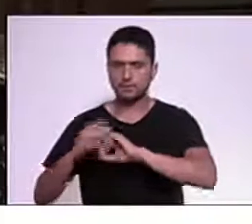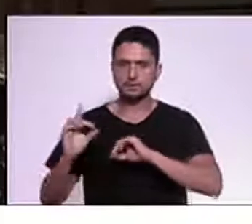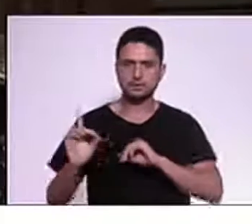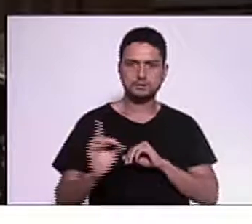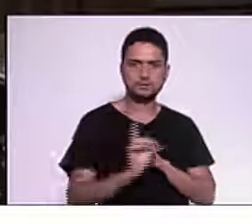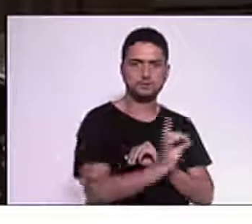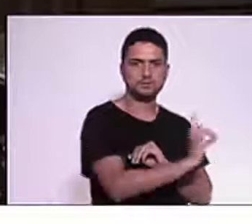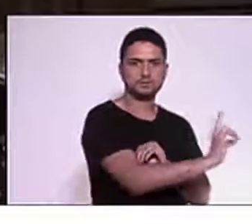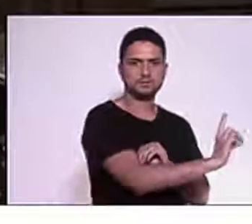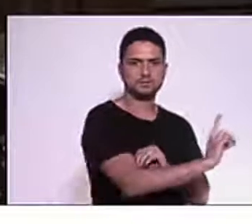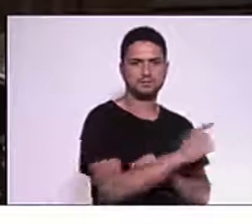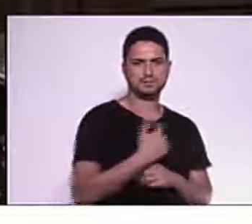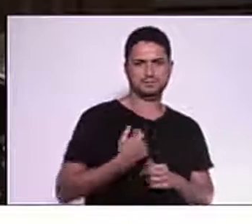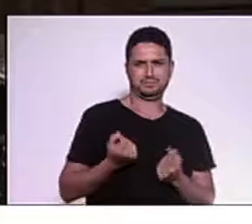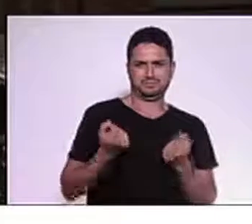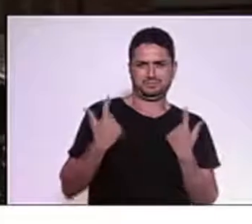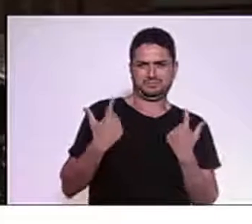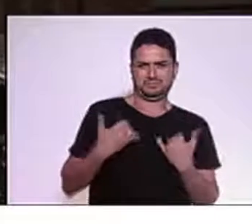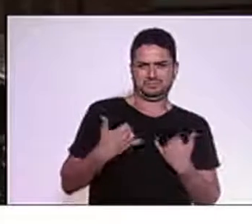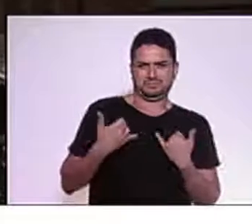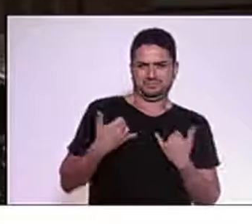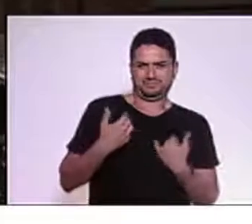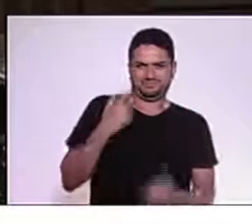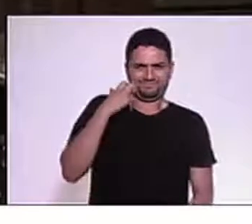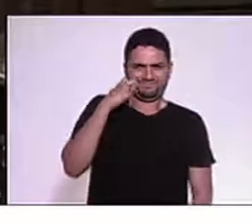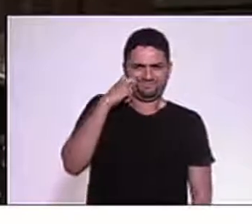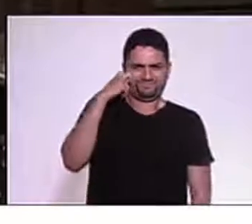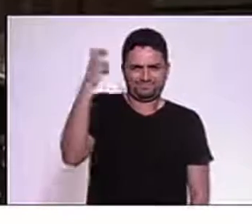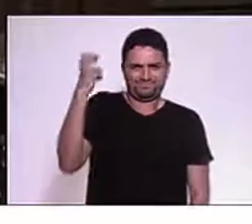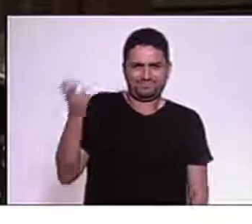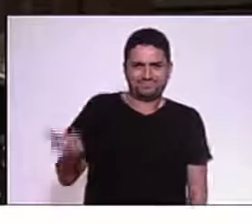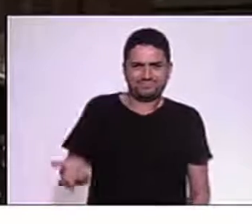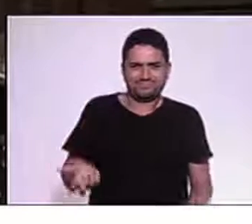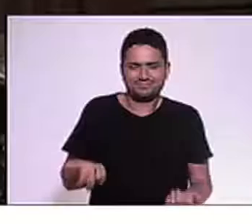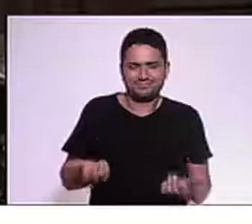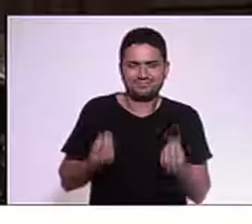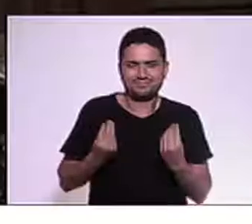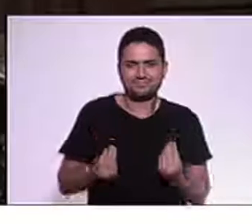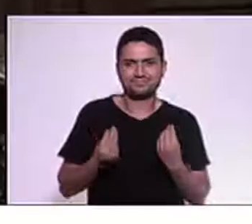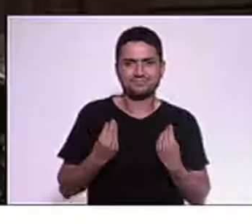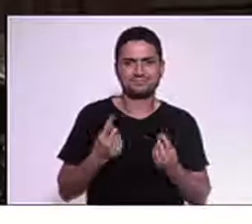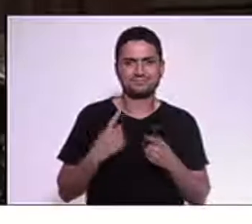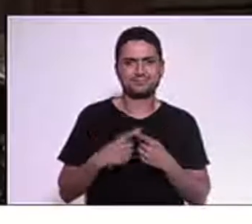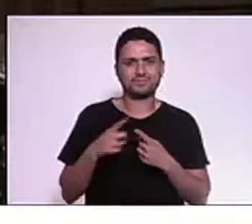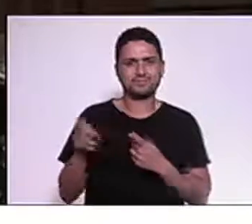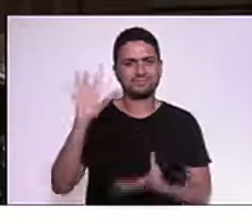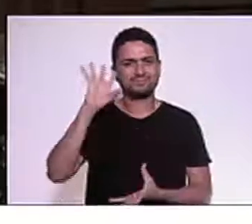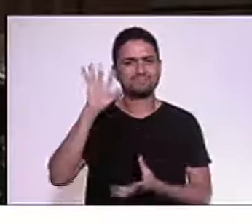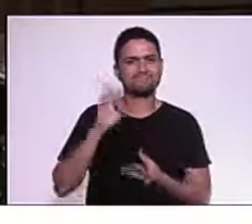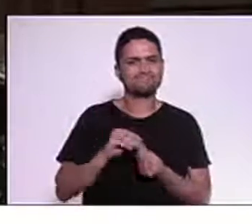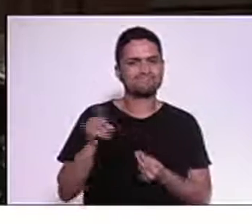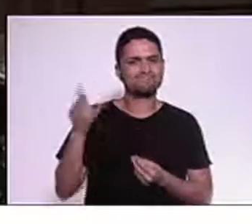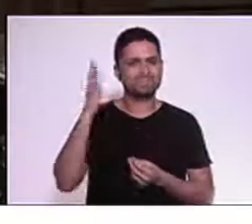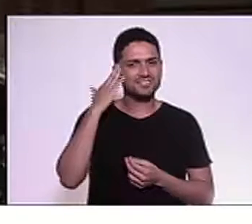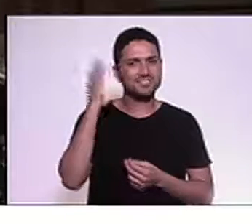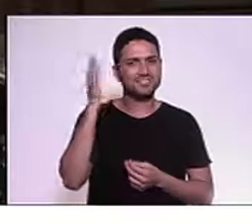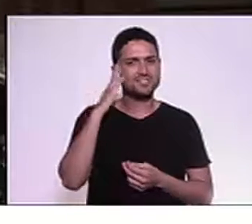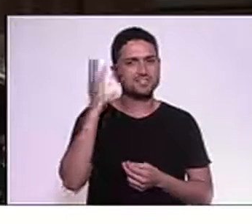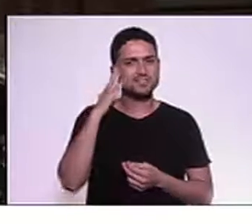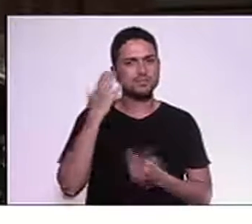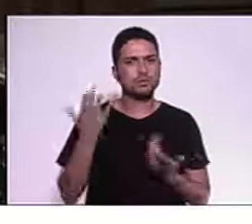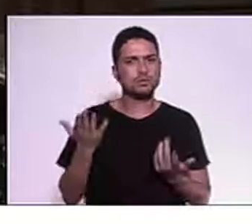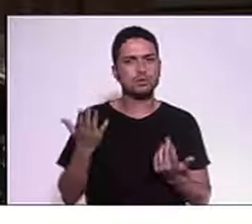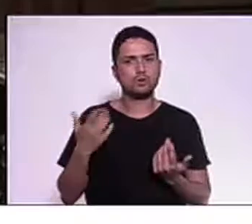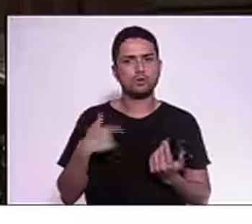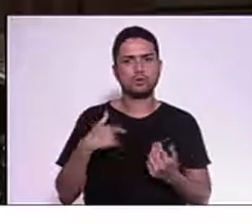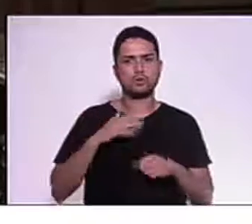afasta constrangido. E ele se afasta constrangido porque ele entende verdadeiramente qual é o